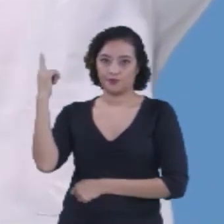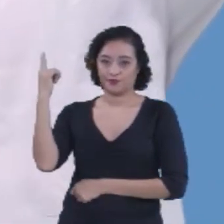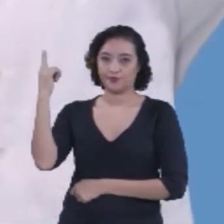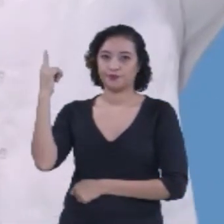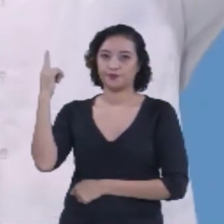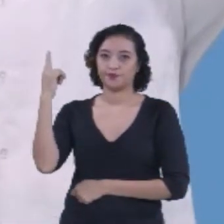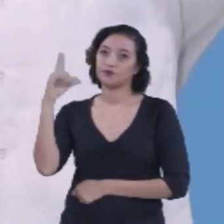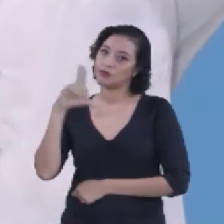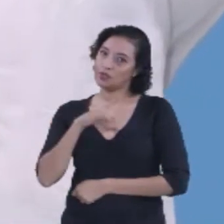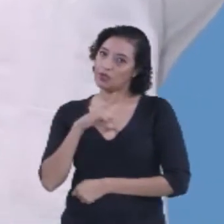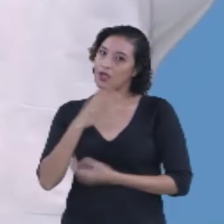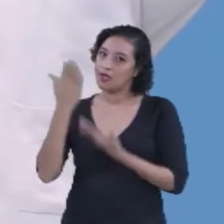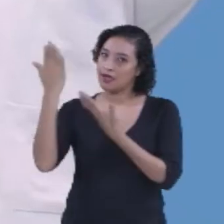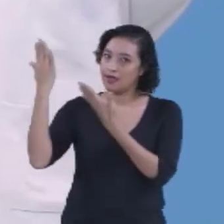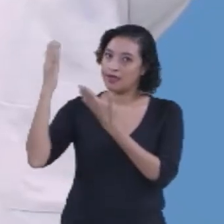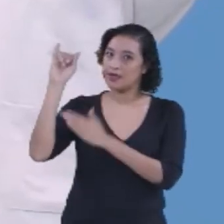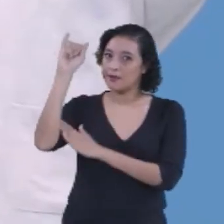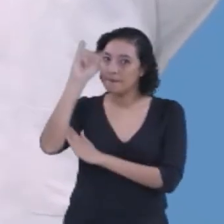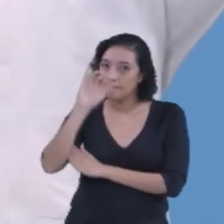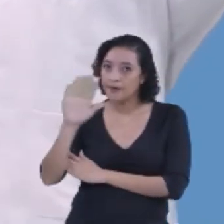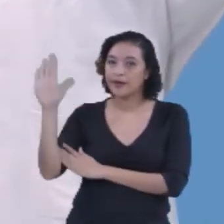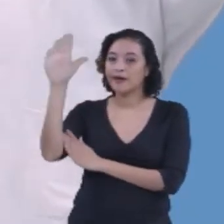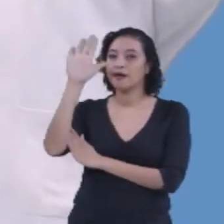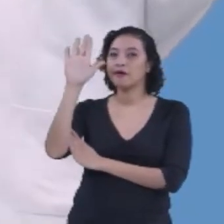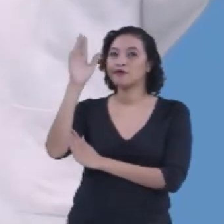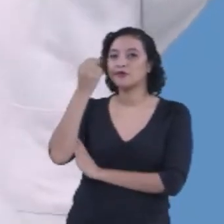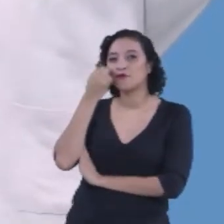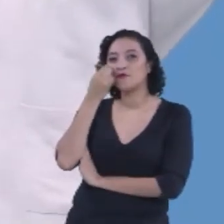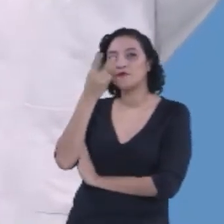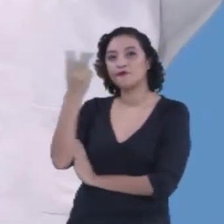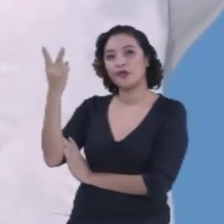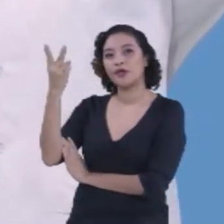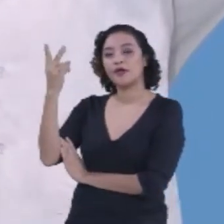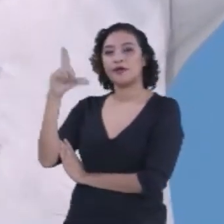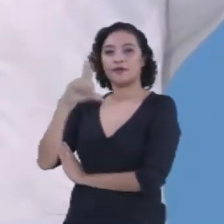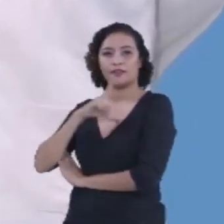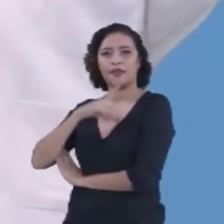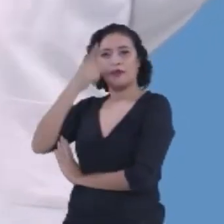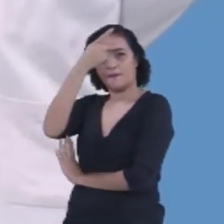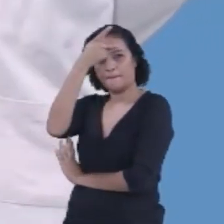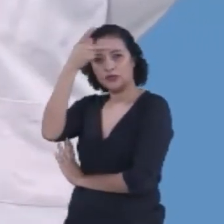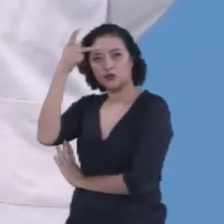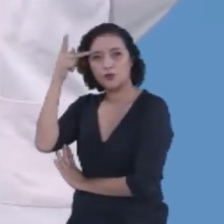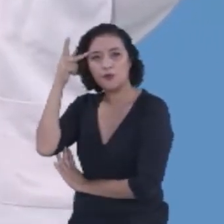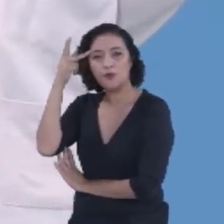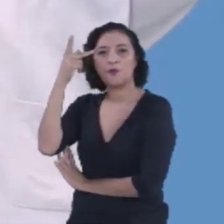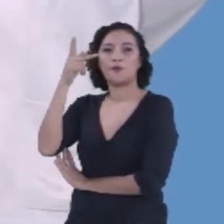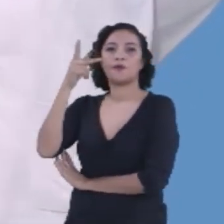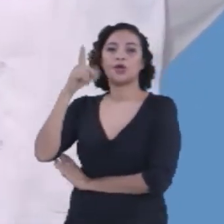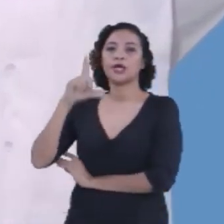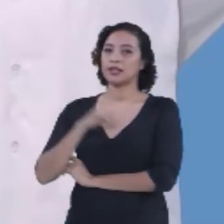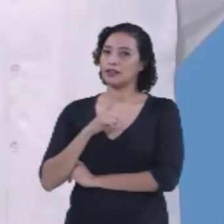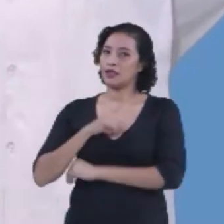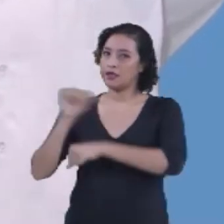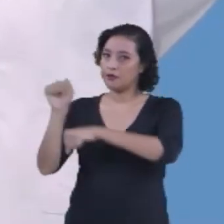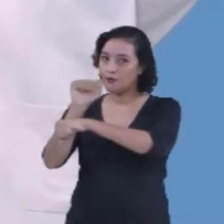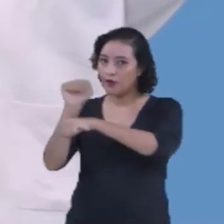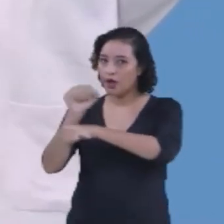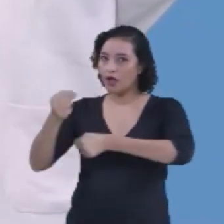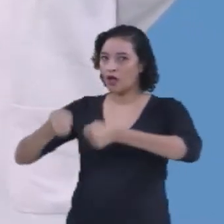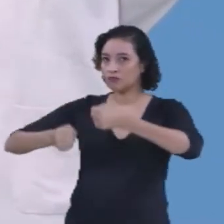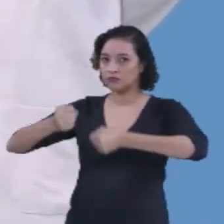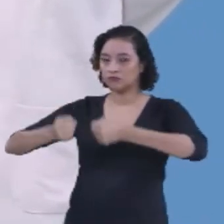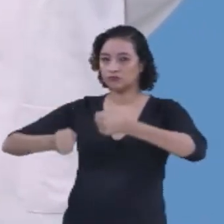esta imagem, né? Você consegue visualizar que nós temos um personagem, né? Temos a imagem de um carro. Lembram que os